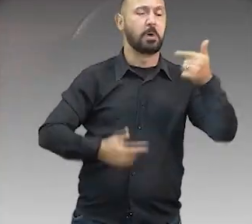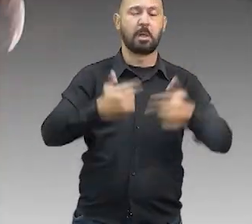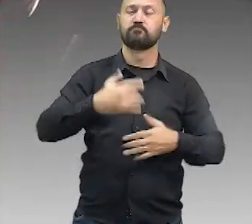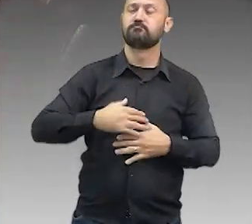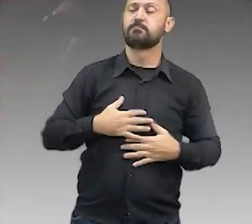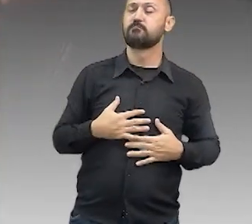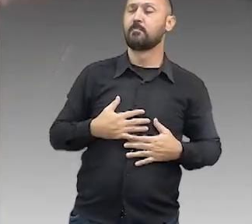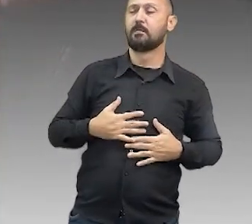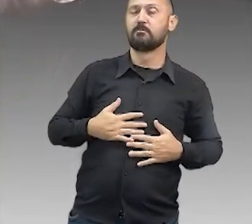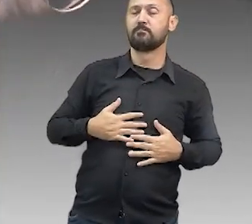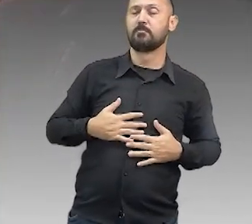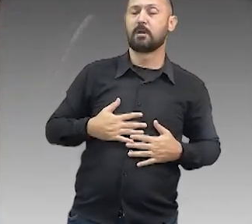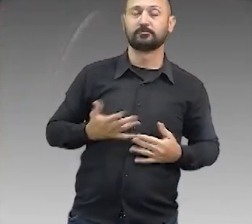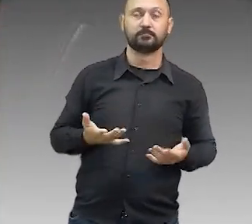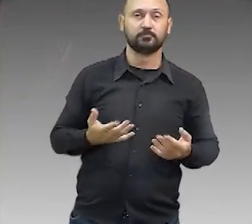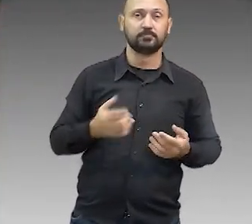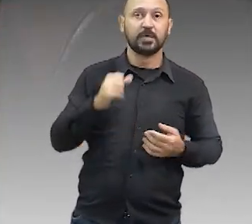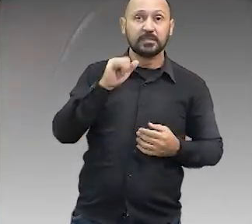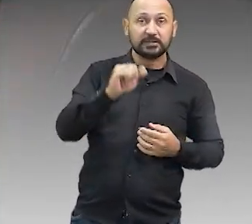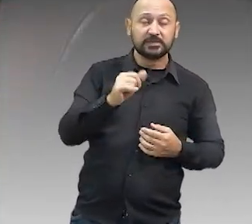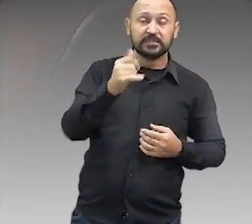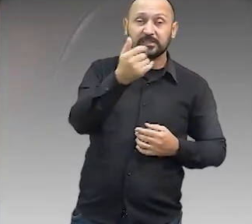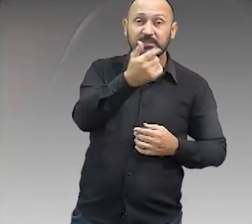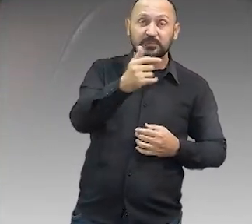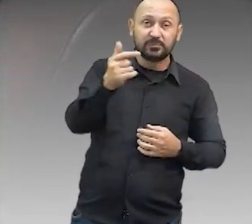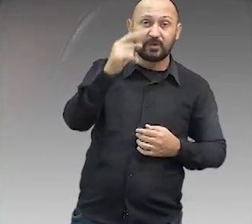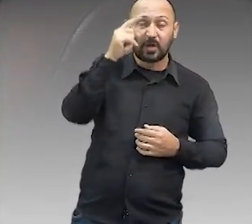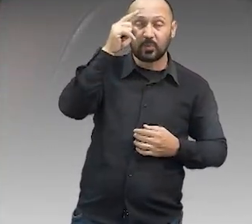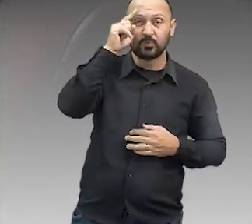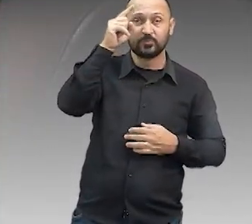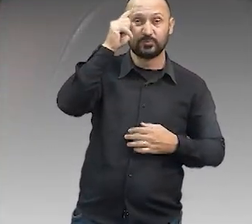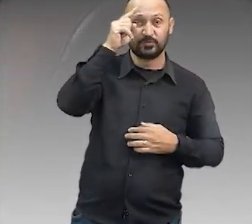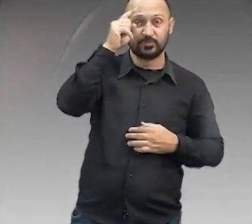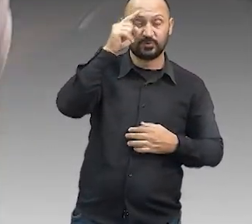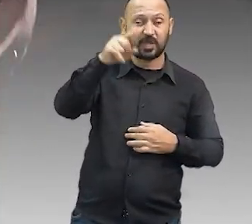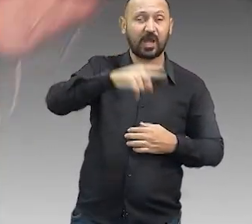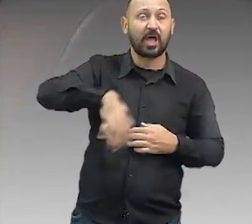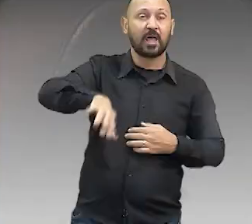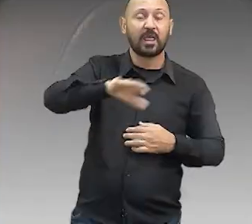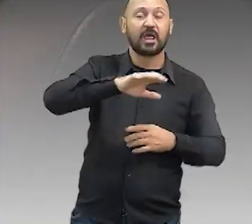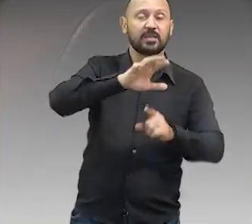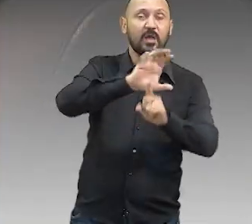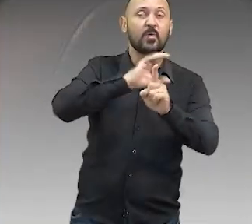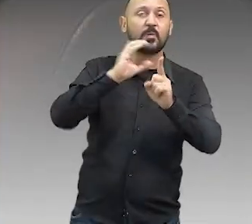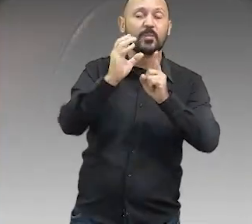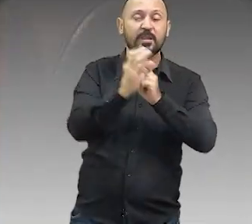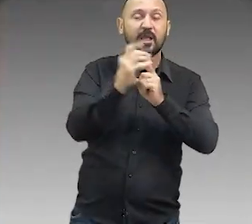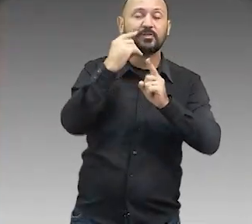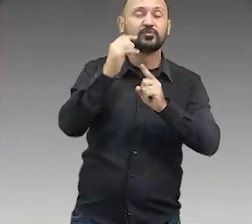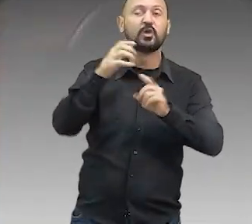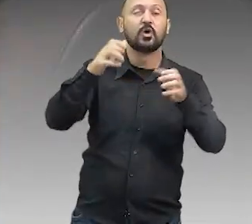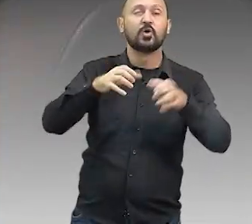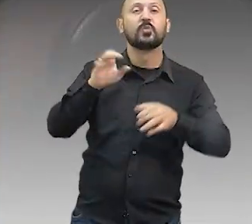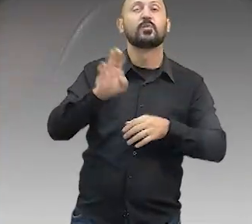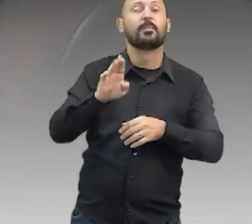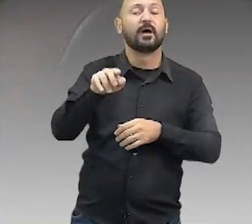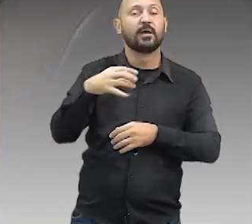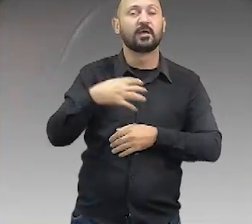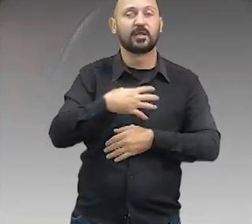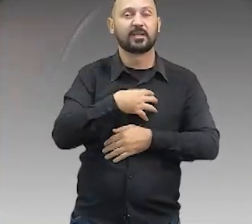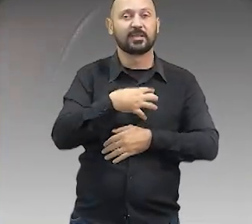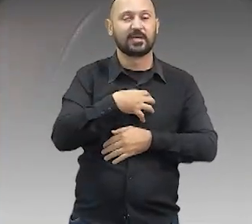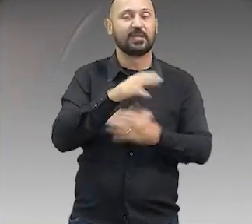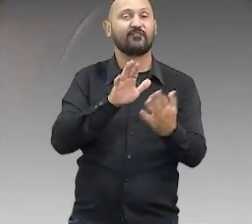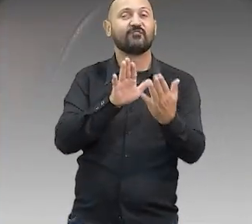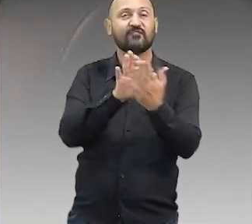você não trazer o dia a dia da comunidade, do bairro onde ele mora, do que